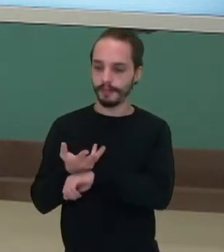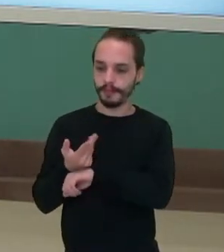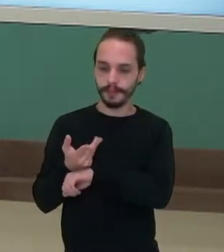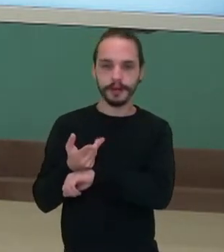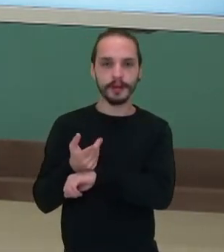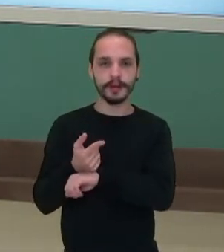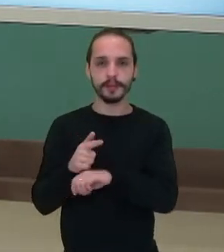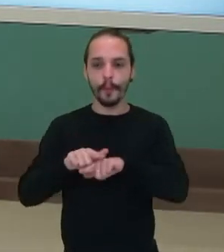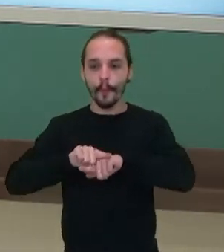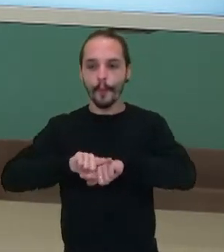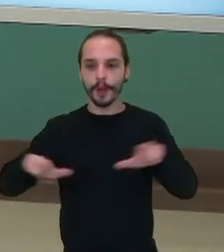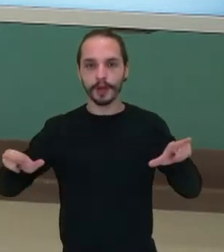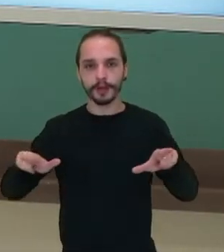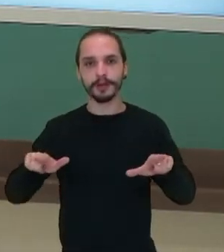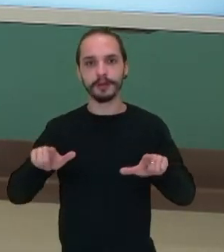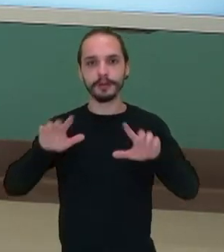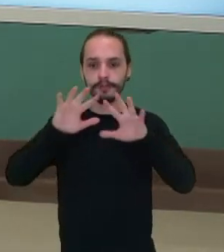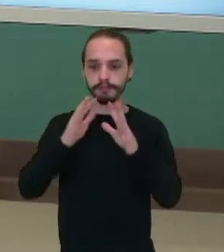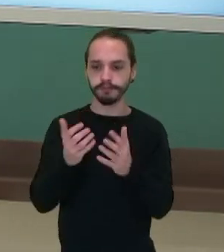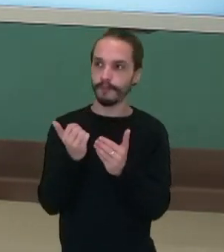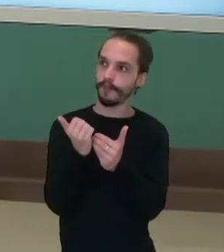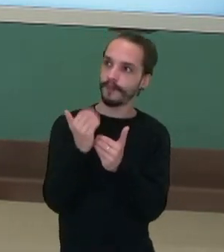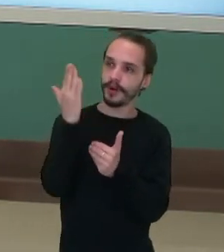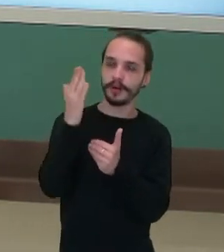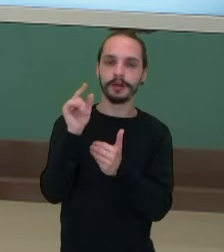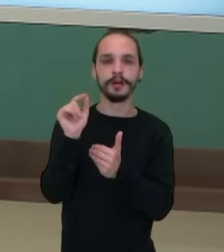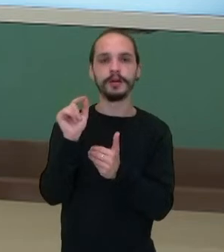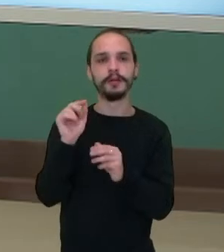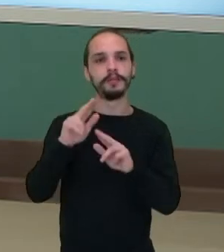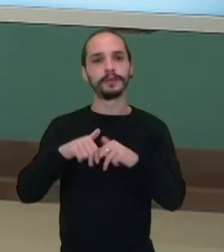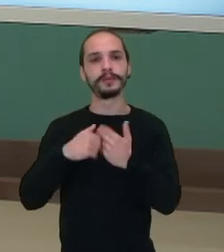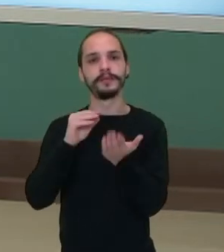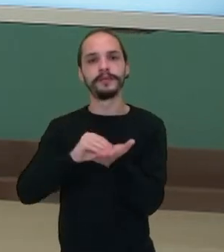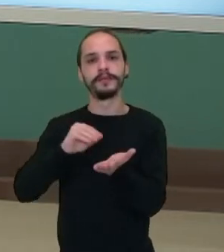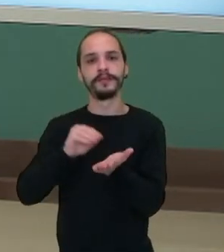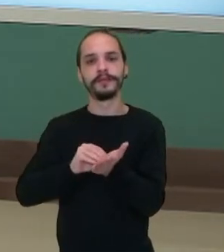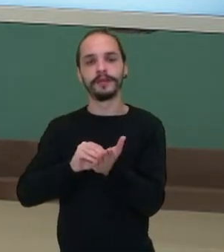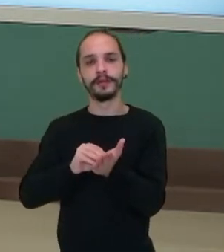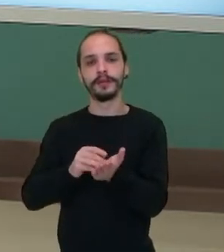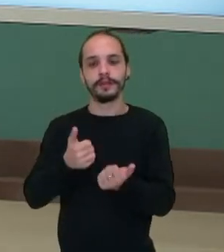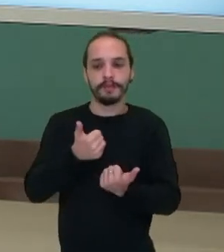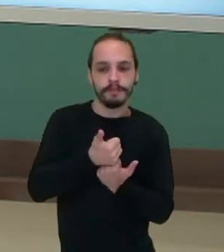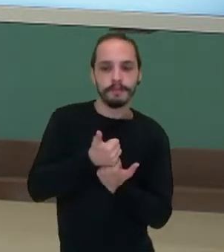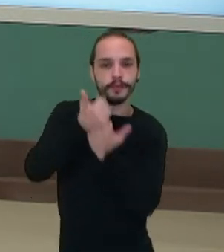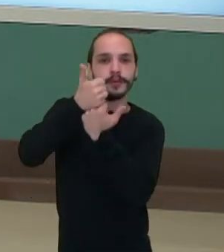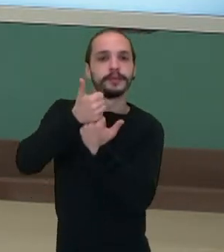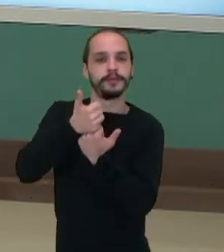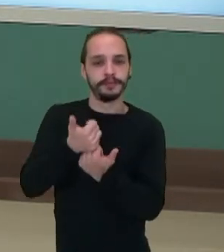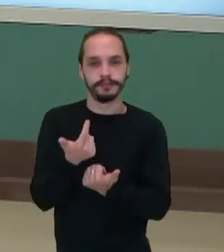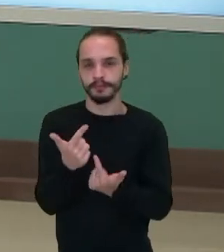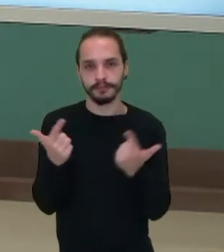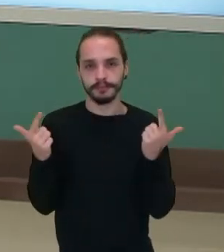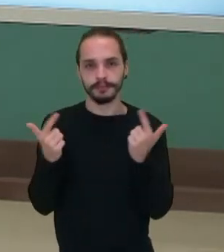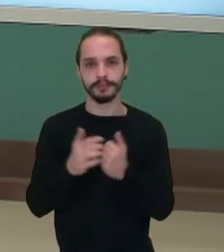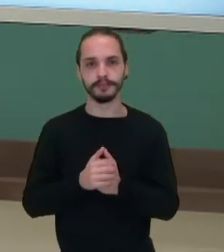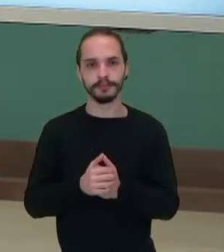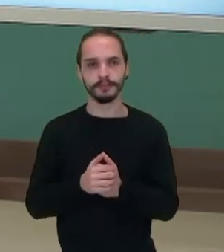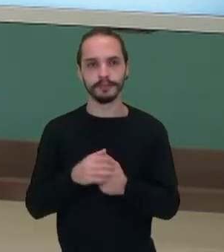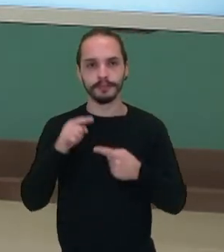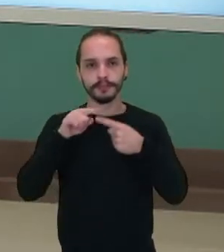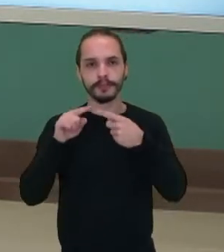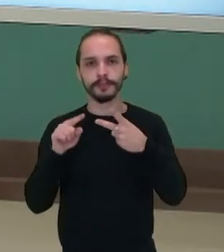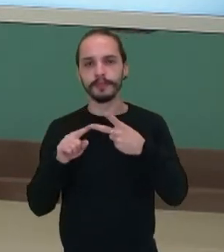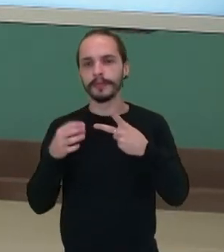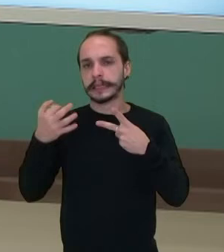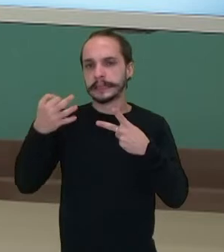vácuo, no espaço, né, interplanetário, por falta de pontos de apoio no meio ambiente. Qual dessas afirmações